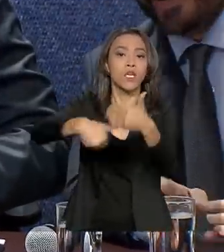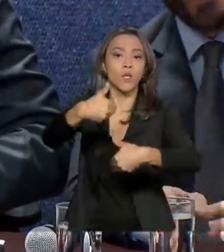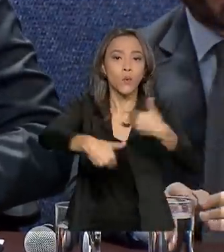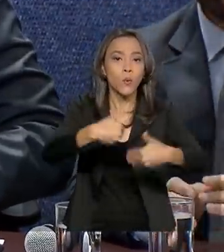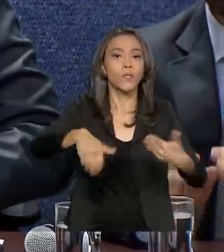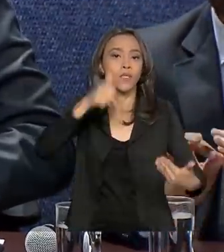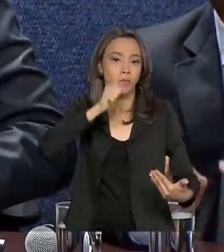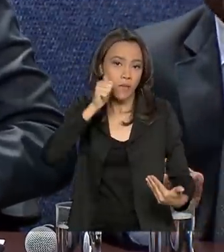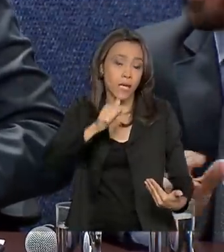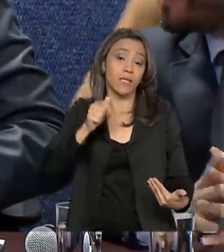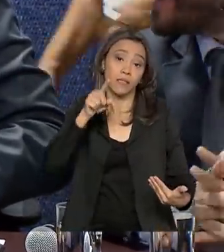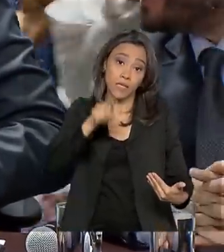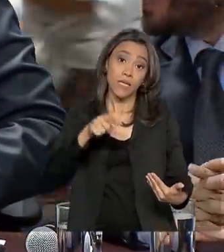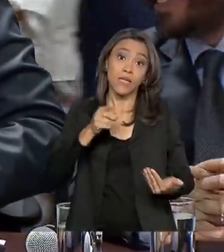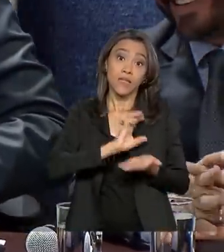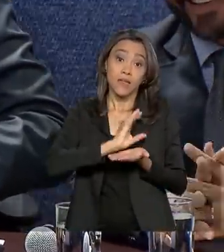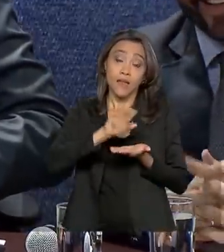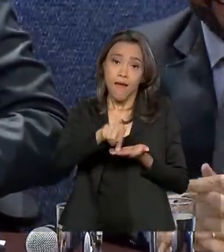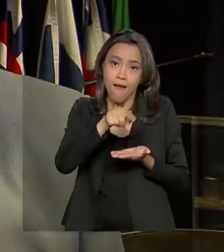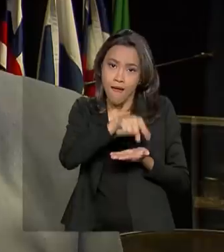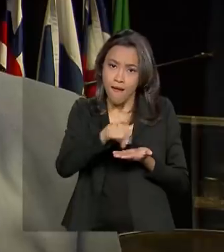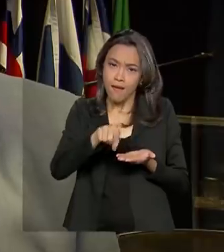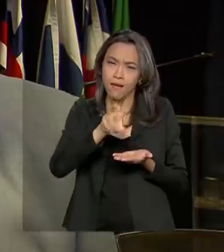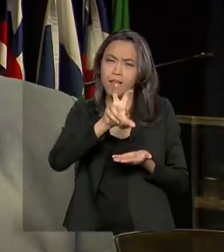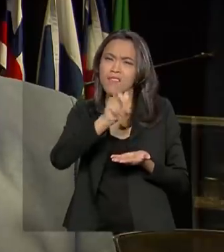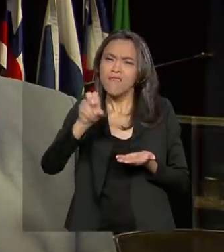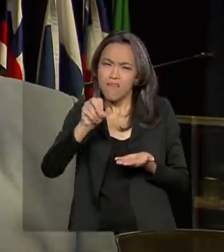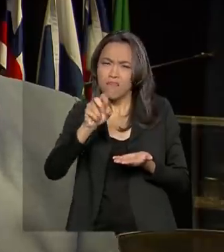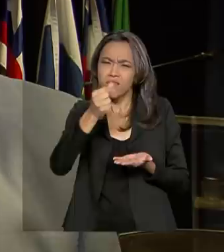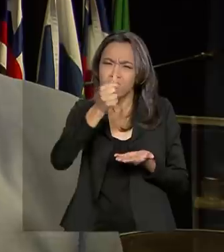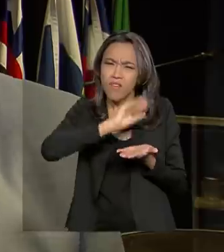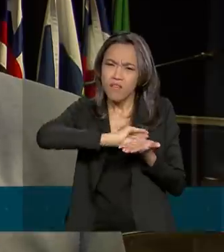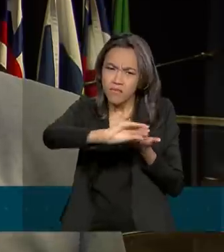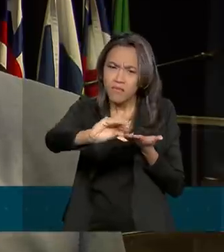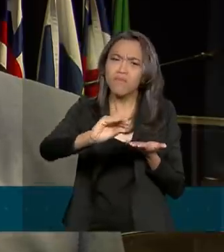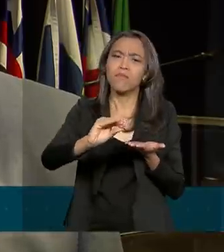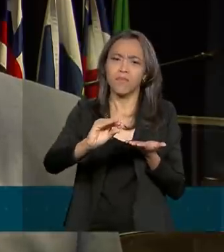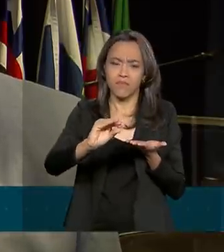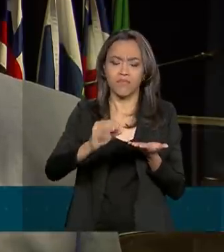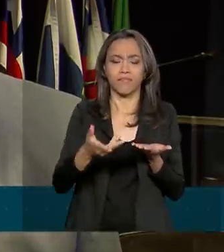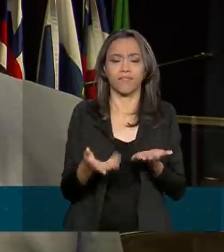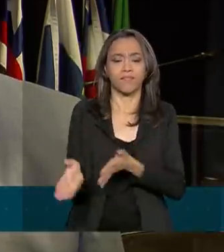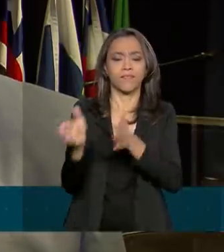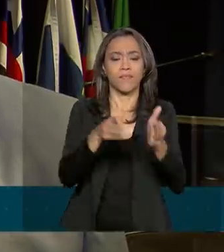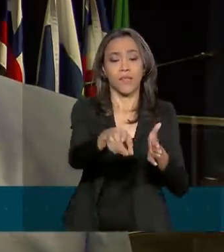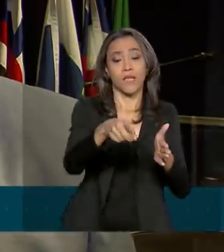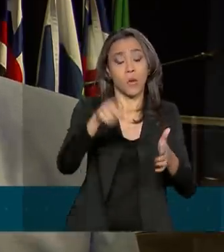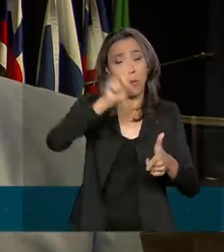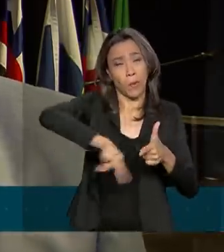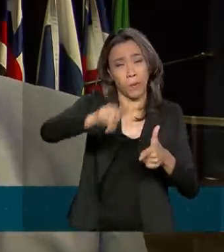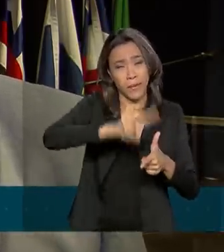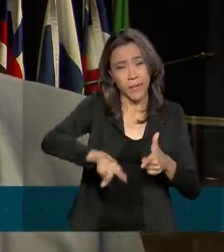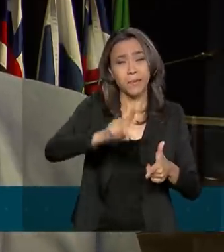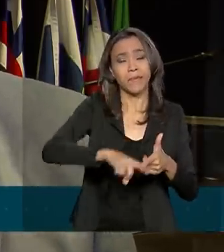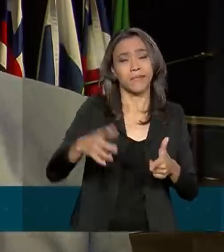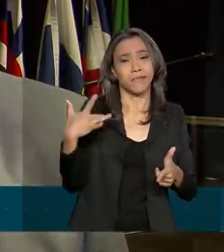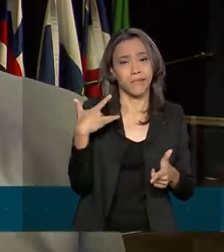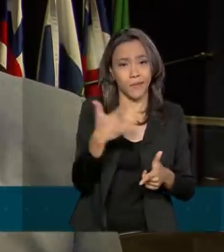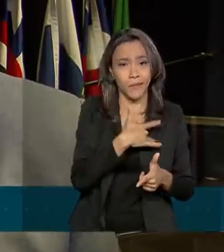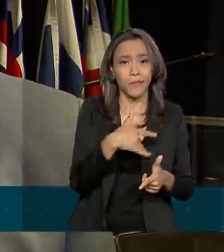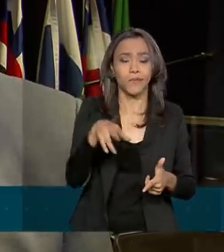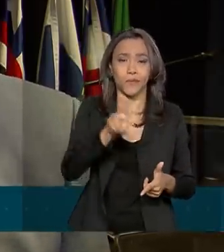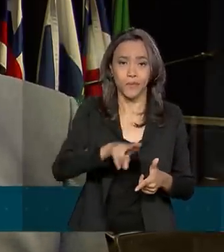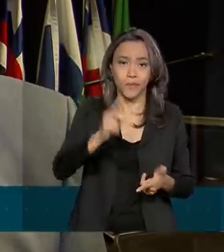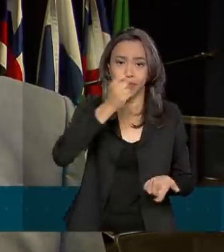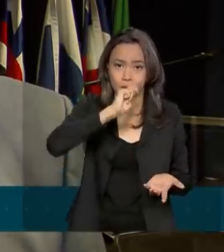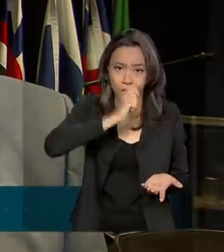500 recebem recursos do governo federal. Nós temos que tratar a questão das drogas como um grave problema de saúde pública e um grave problema